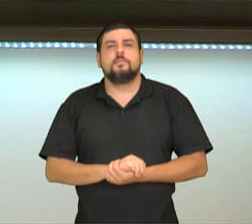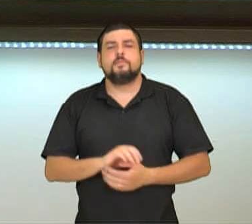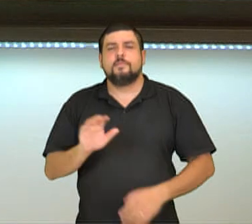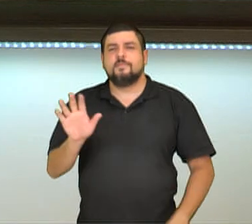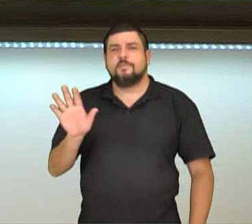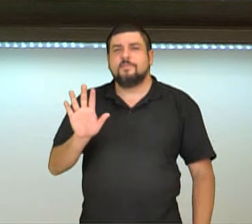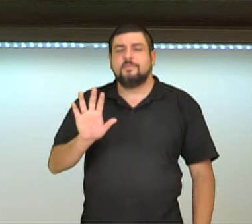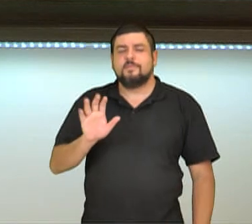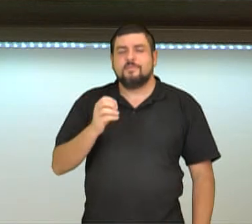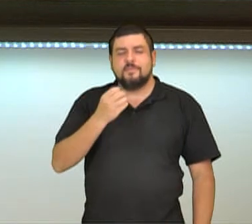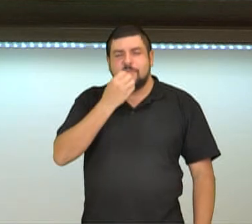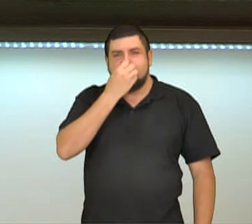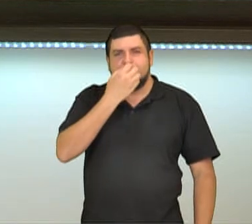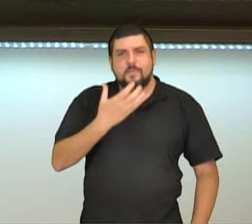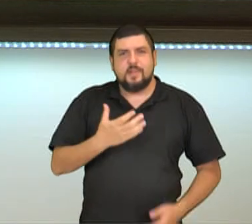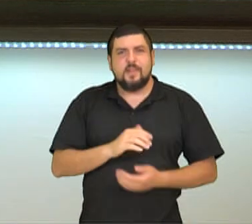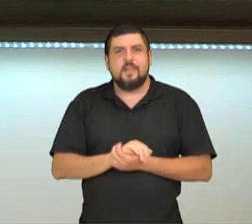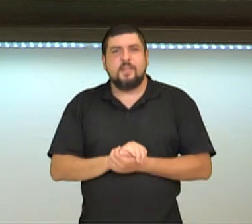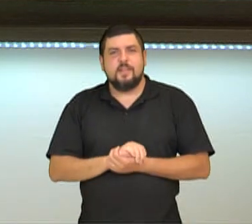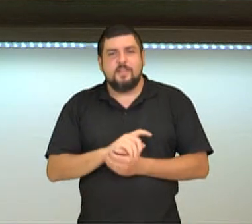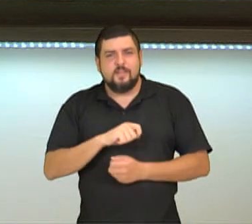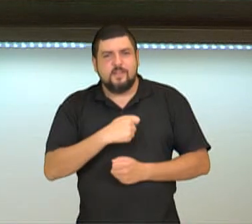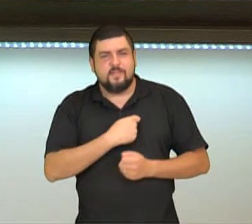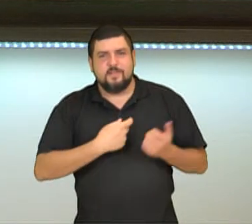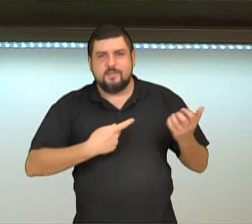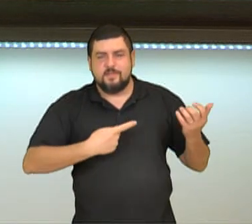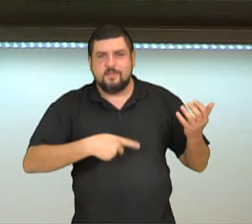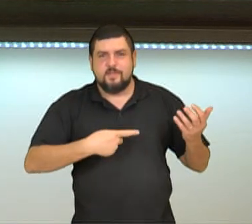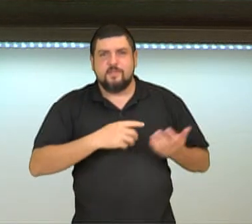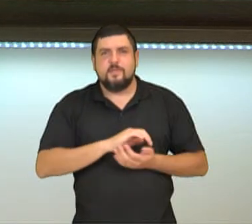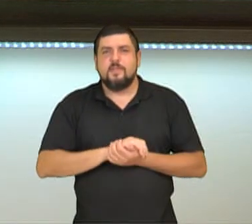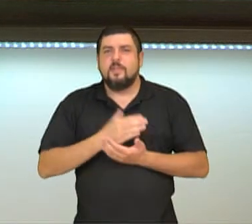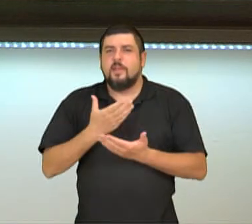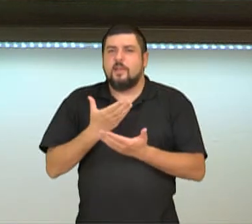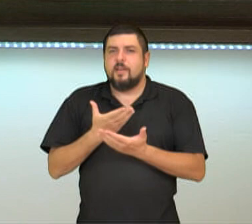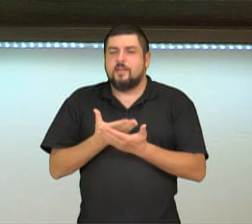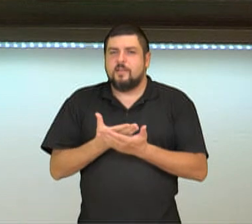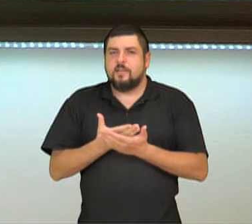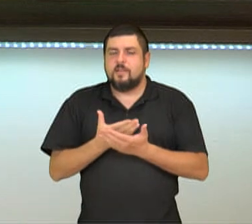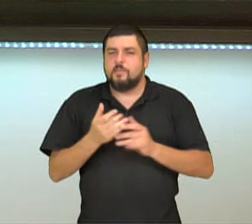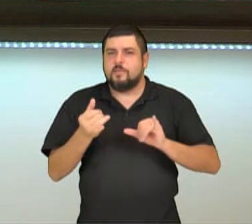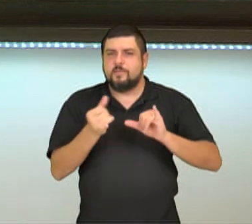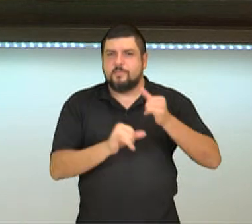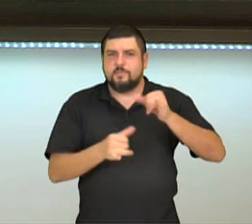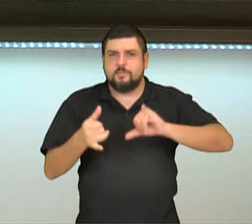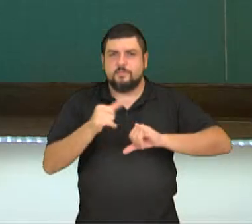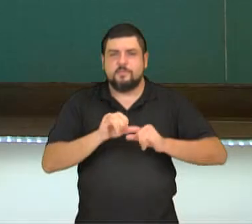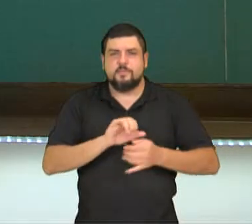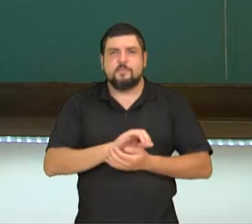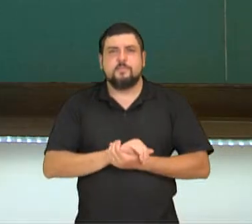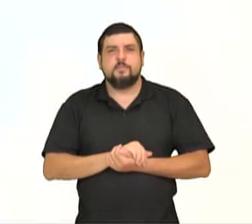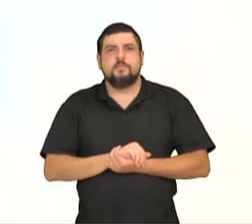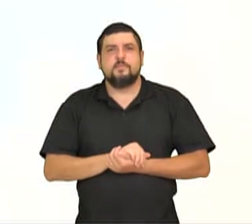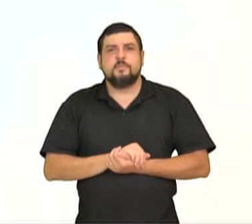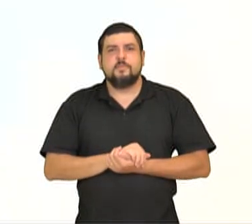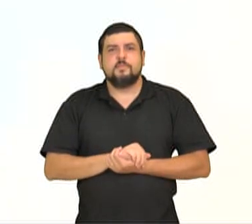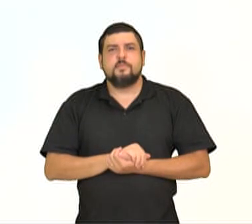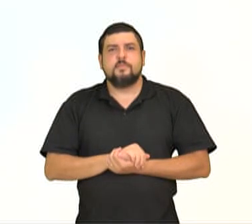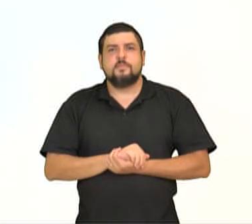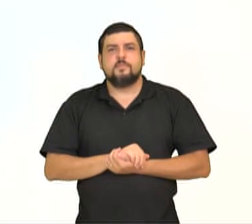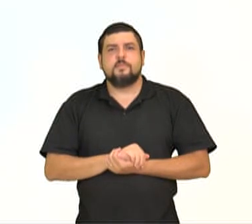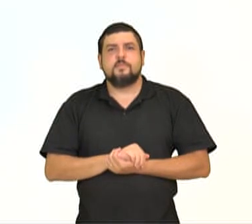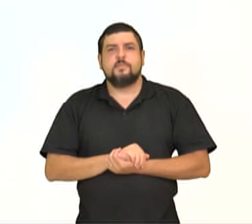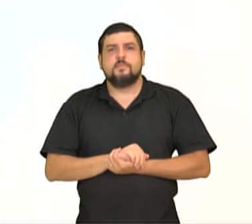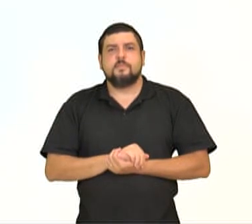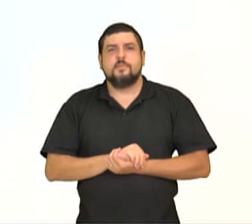Olá, alunos! Eu sou a professora Marília e vamos para mais uma aula de Química. Então, os objetivos da aula de hoje: relembrar